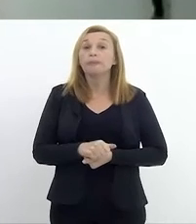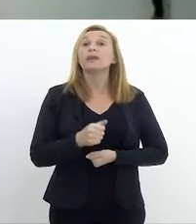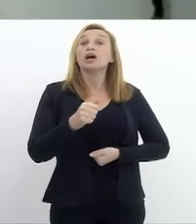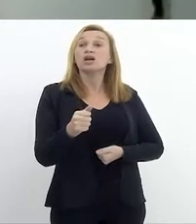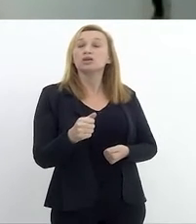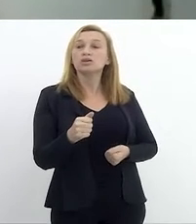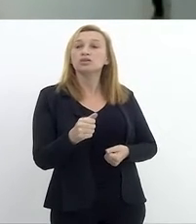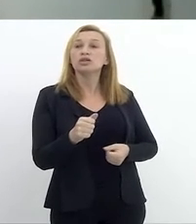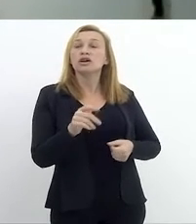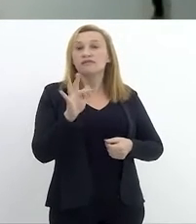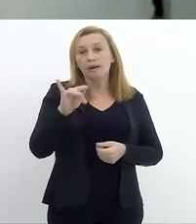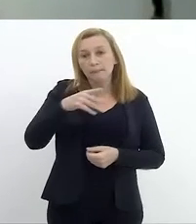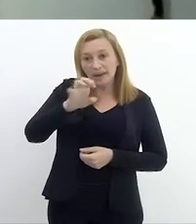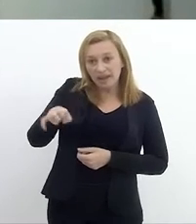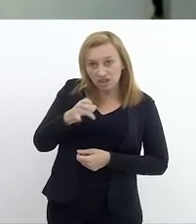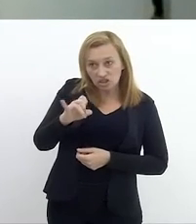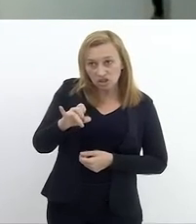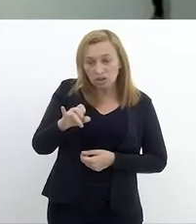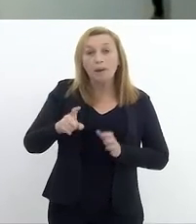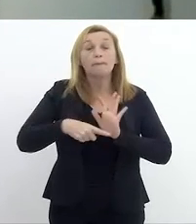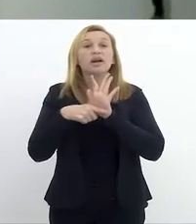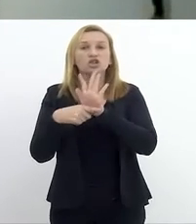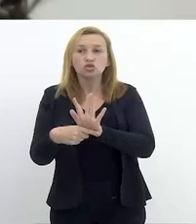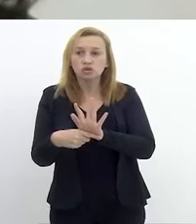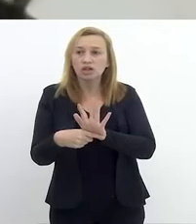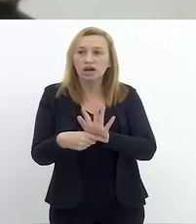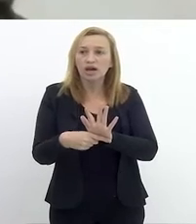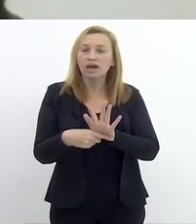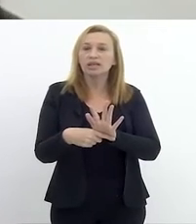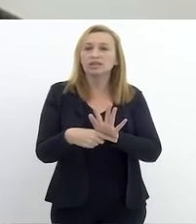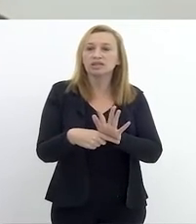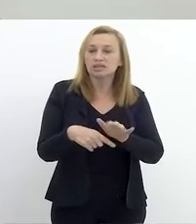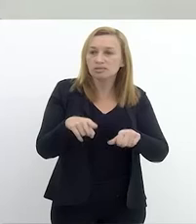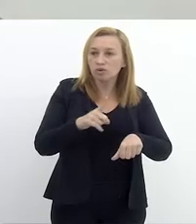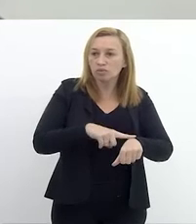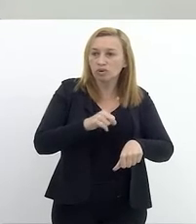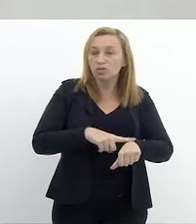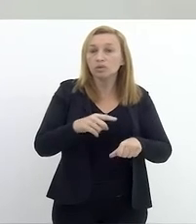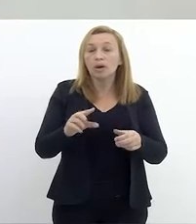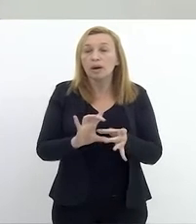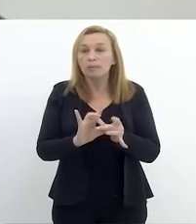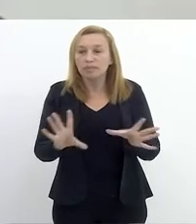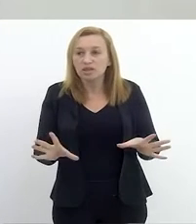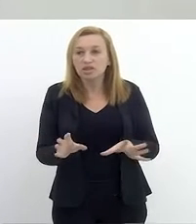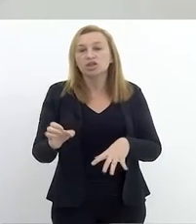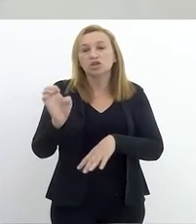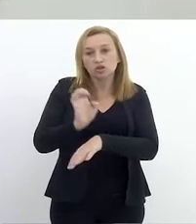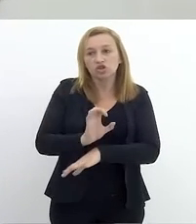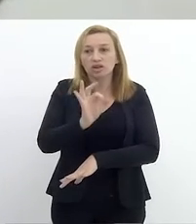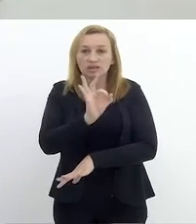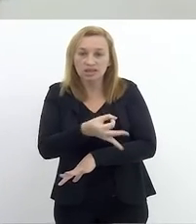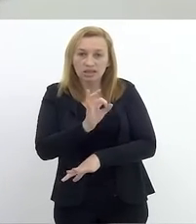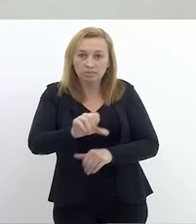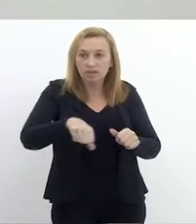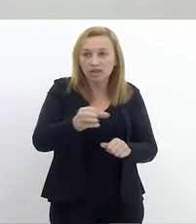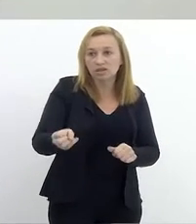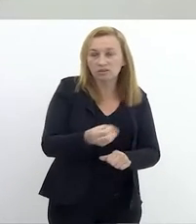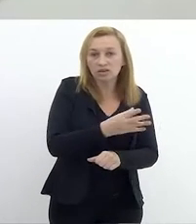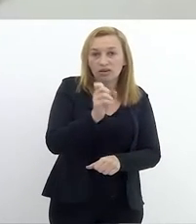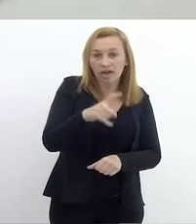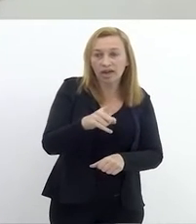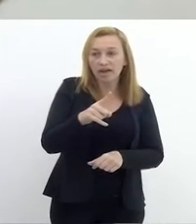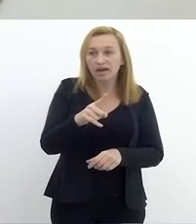modernizados, né? Isso acontece no mundo inteiro. E o instrumento da FAPERJ para justamente ajudar nesse meio de